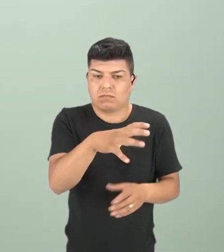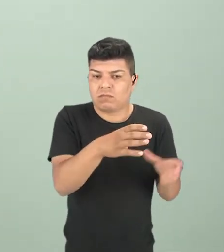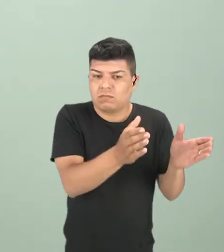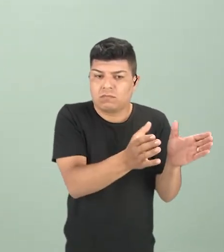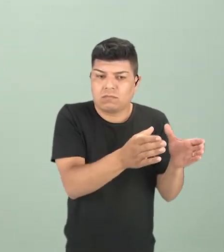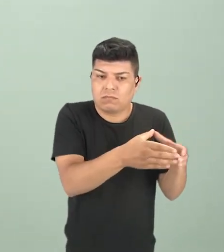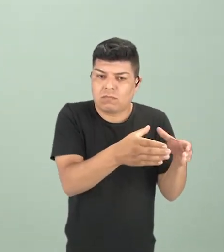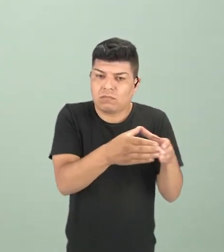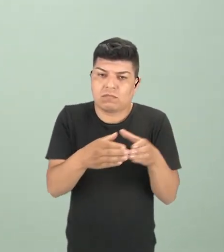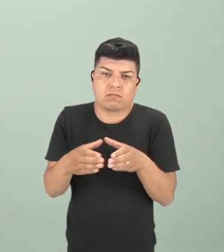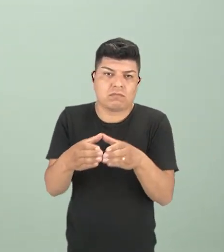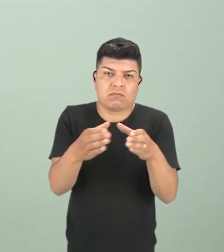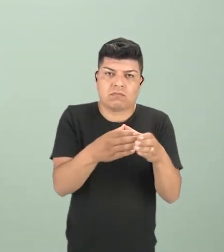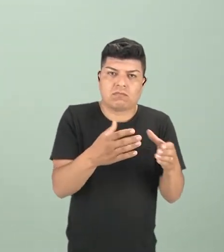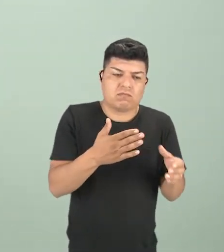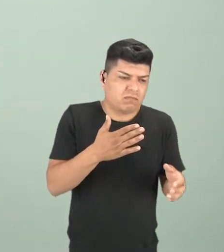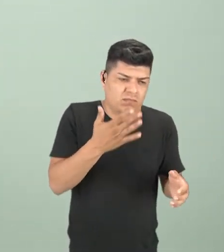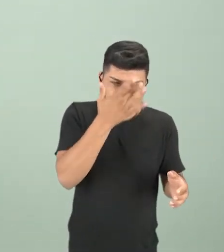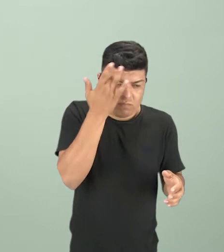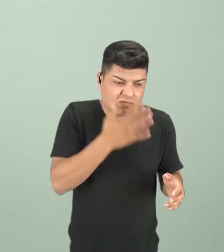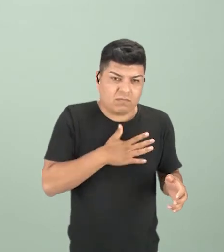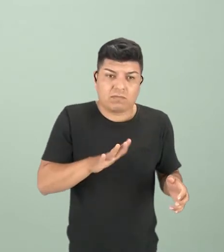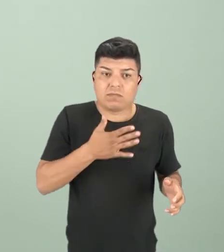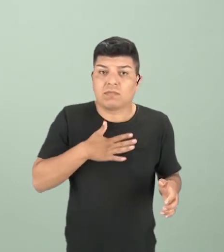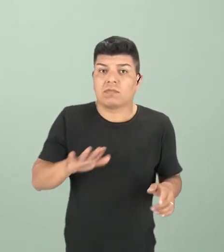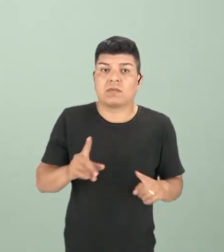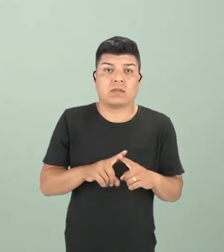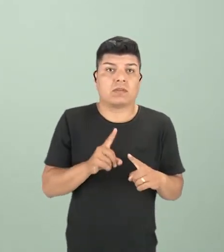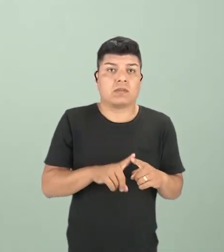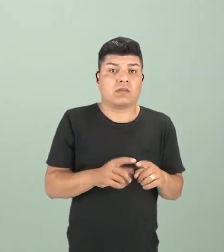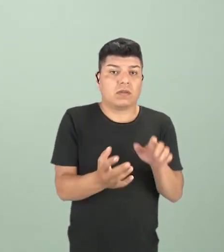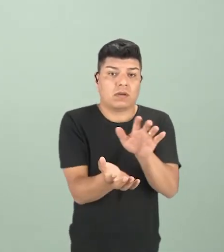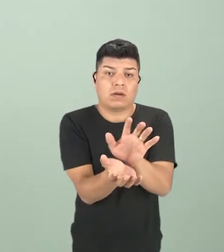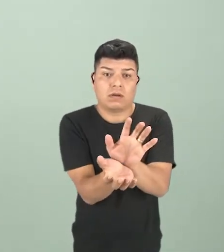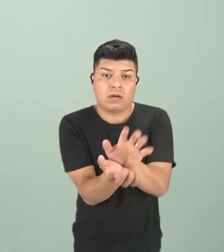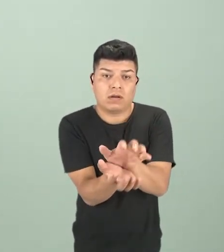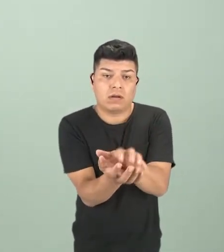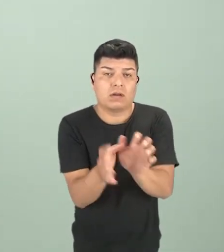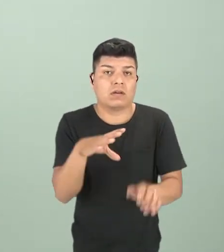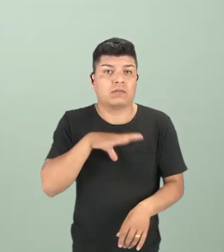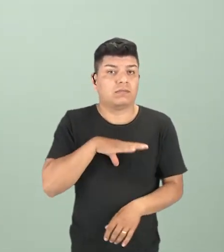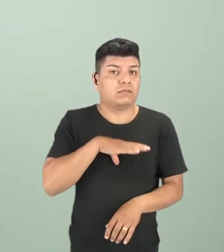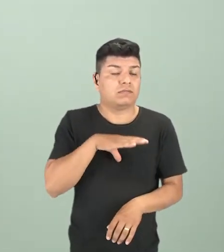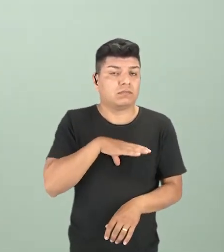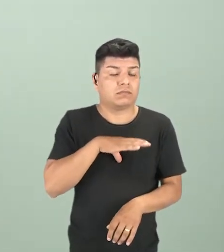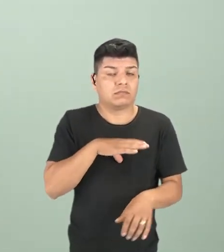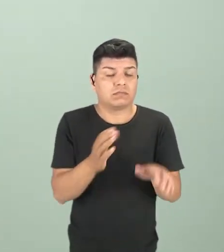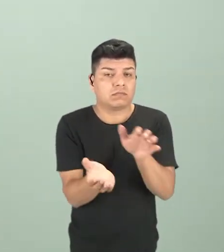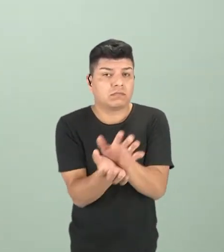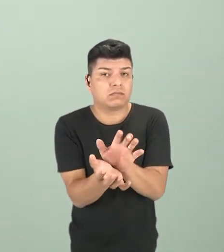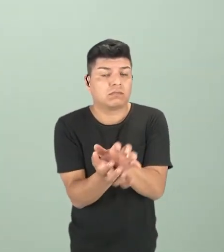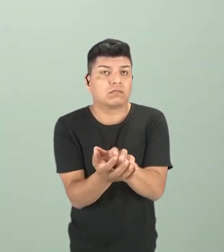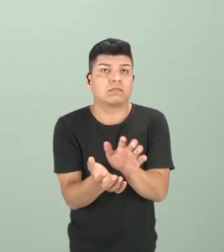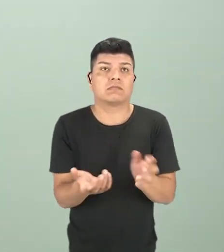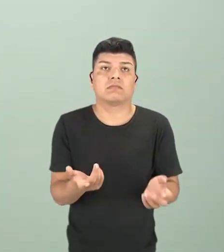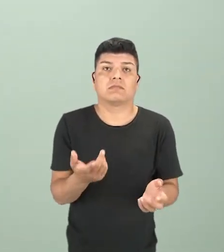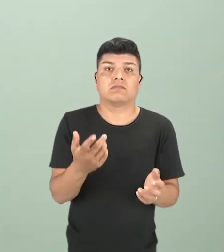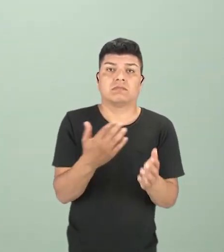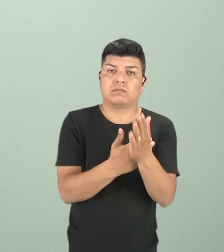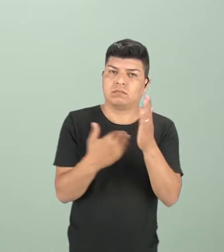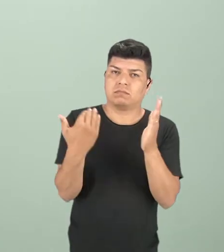local, e isso vai gerando descontentamento. Lembrando que Pernambuco já tinha elevado